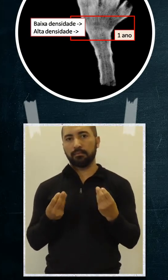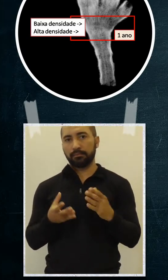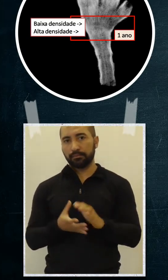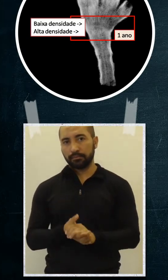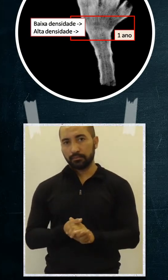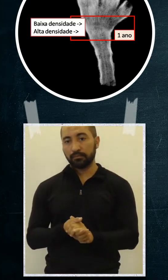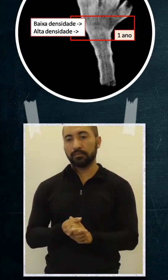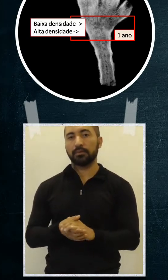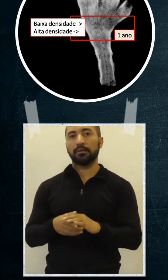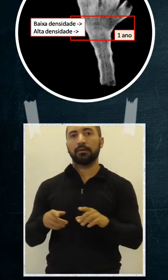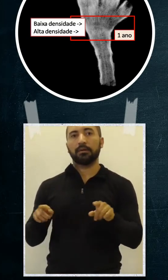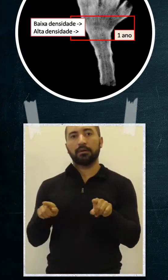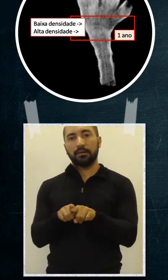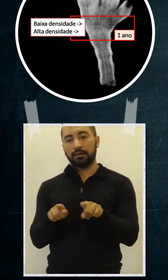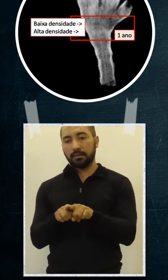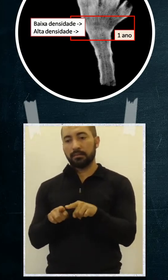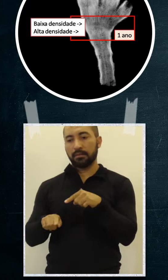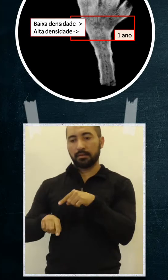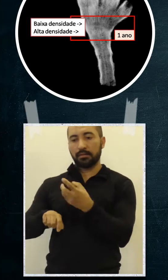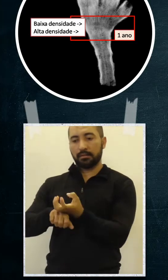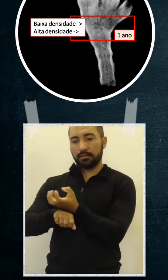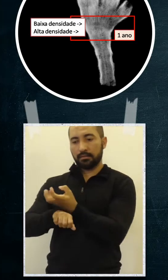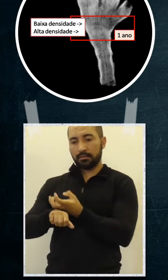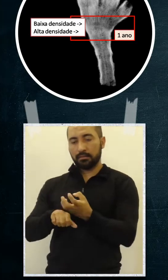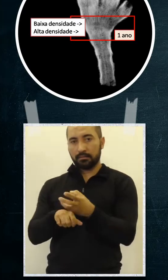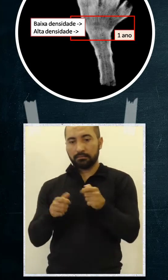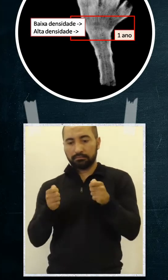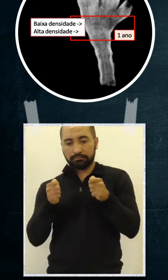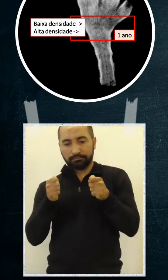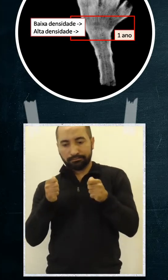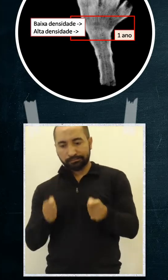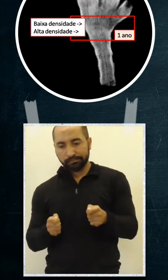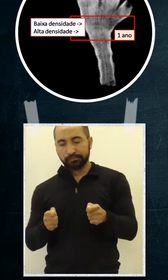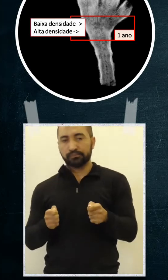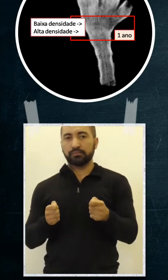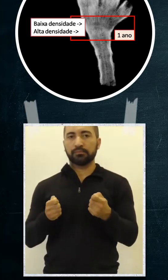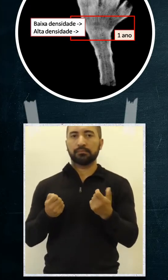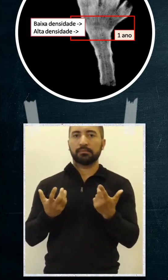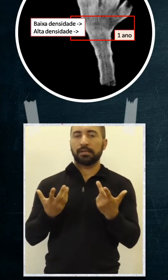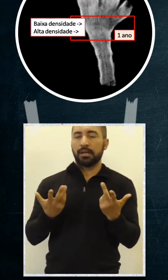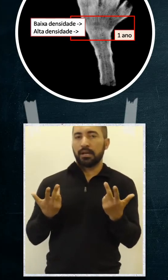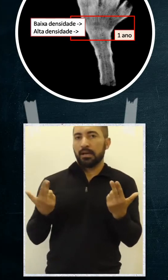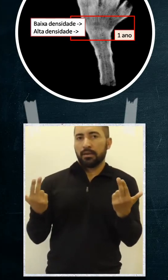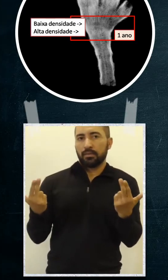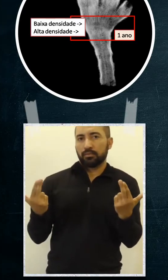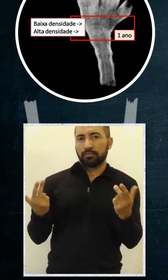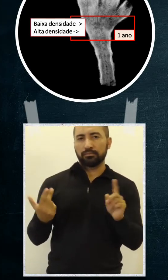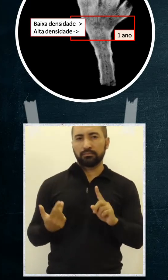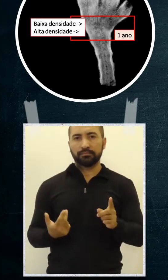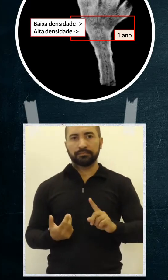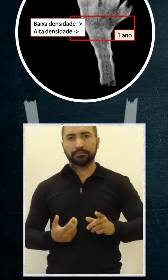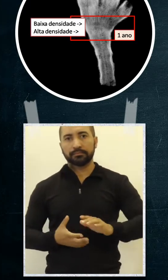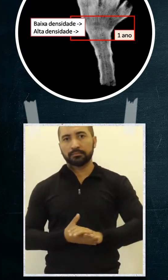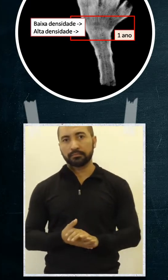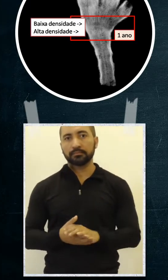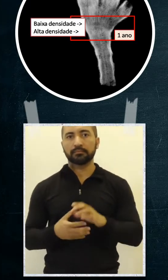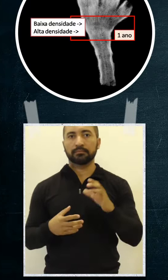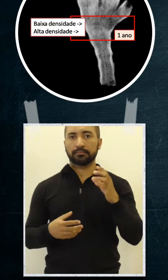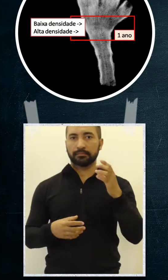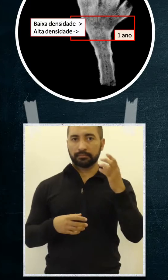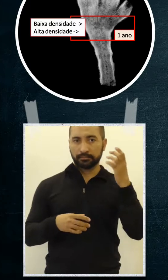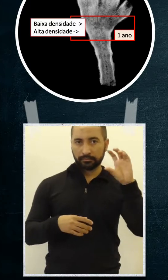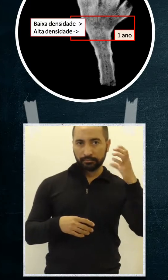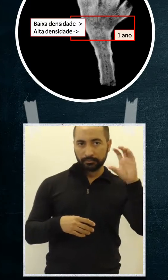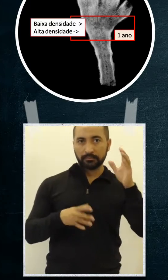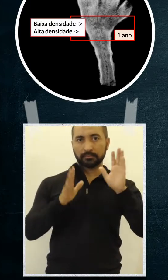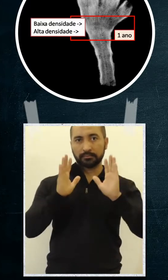diferença significativa entre essas bandas, p-valor igual a 0,52. A ciência já mostrou que este alongamento modular, onde o organismo